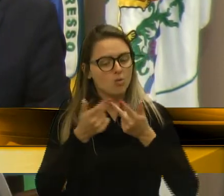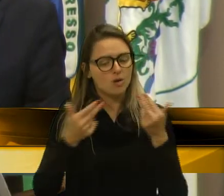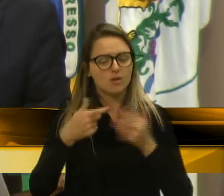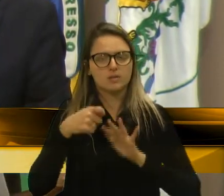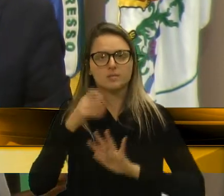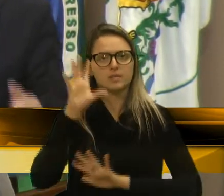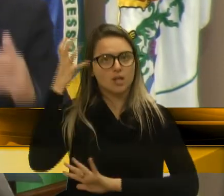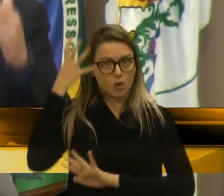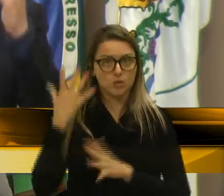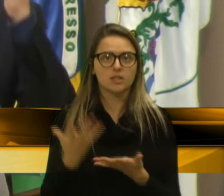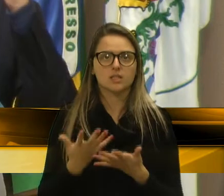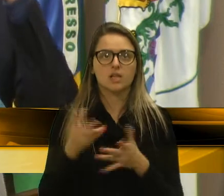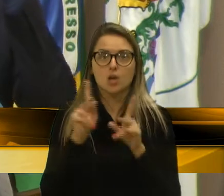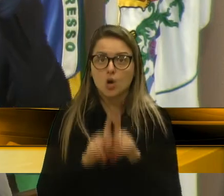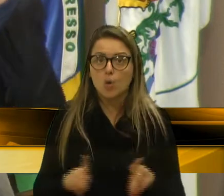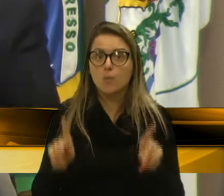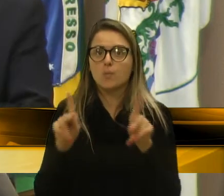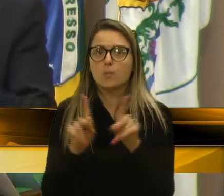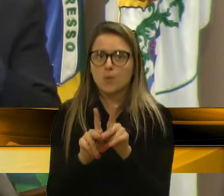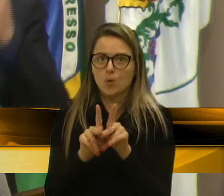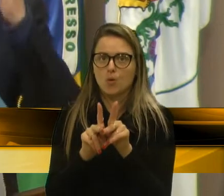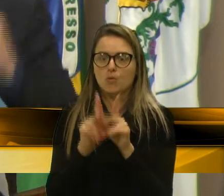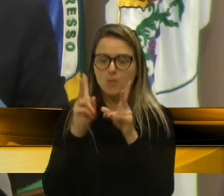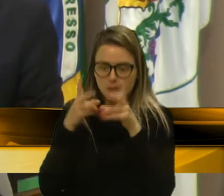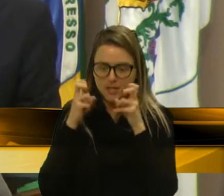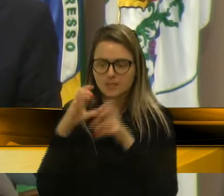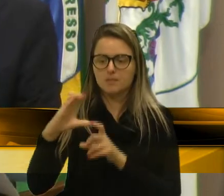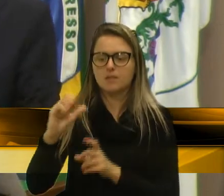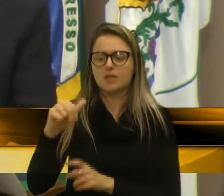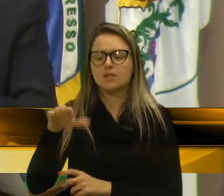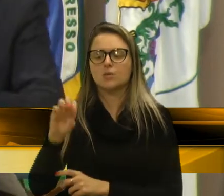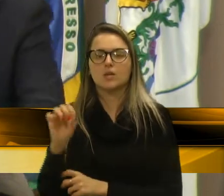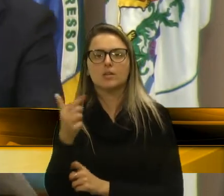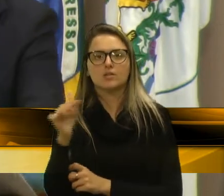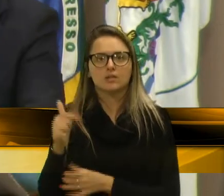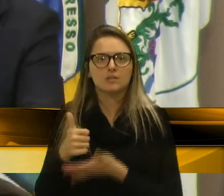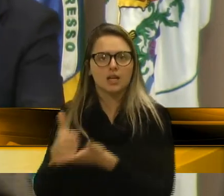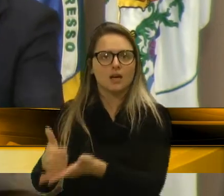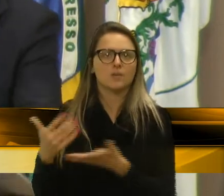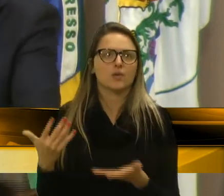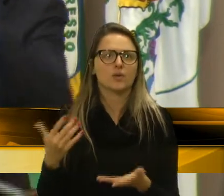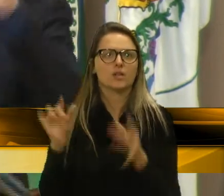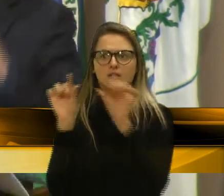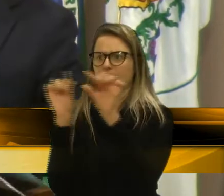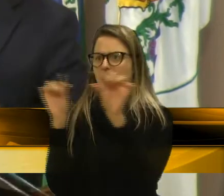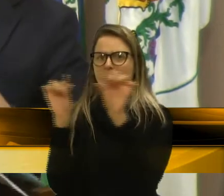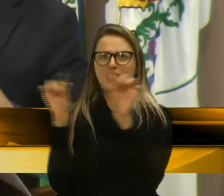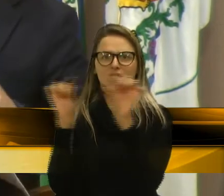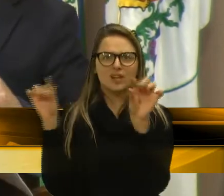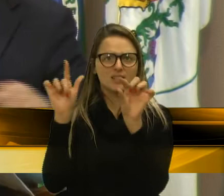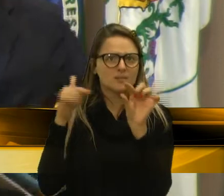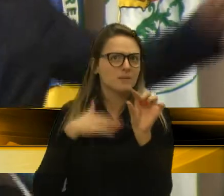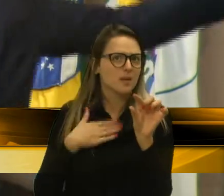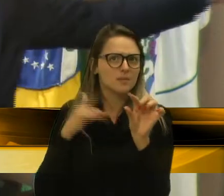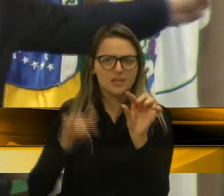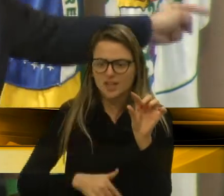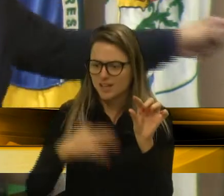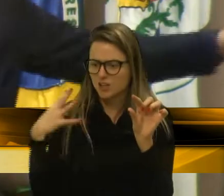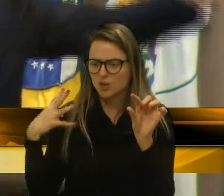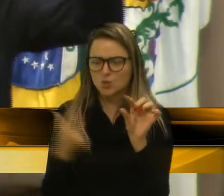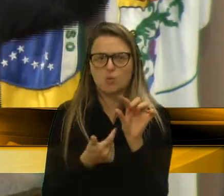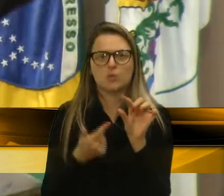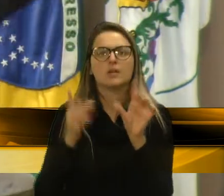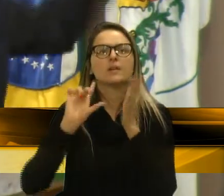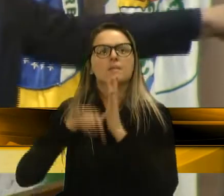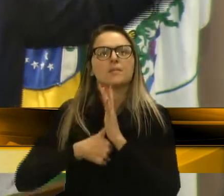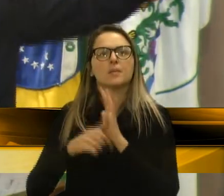tá? O povo sentir que por causa dele o Canyon está ficando desassistido. Para mim, essa frase aqui é chave. E depois ele conclui